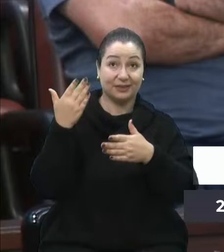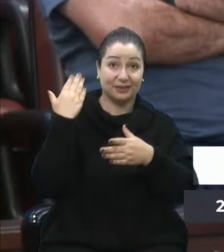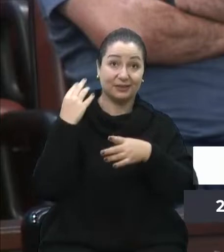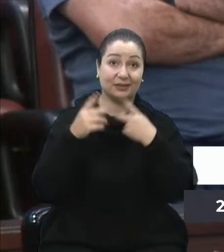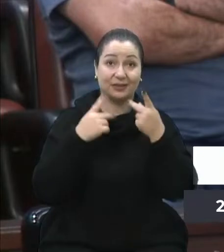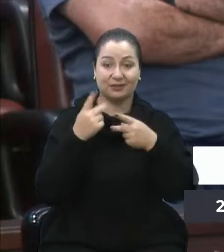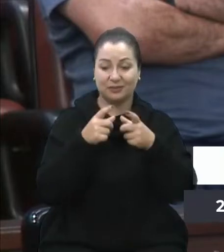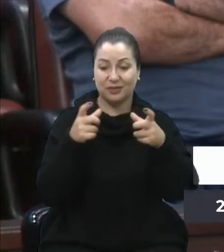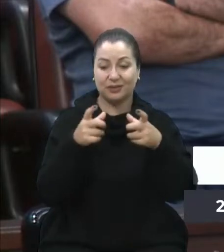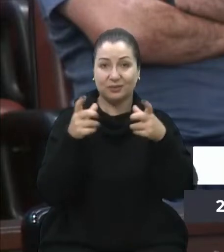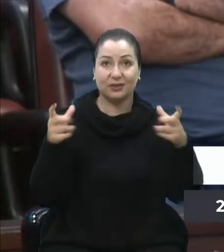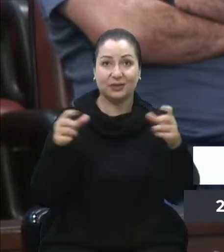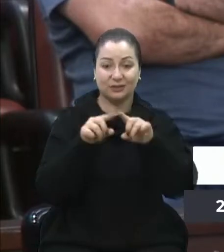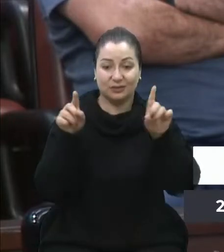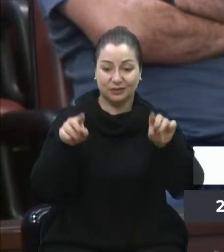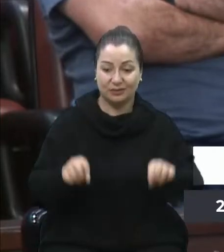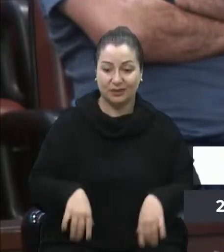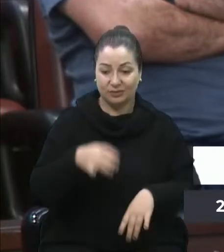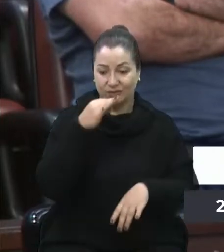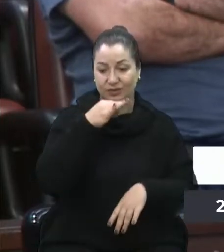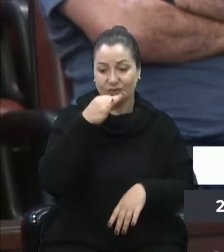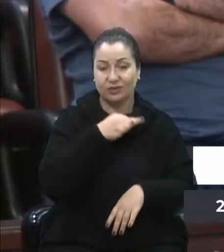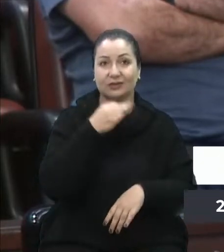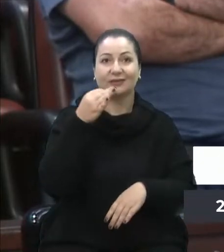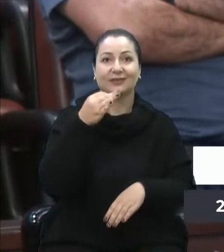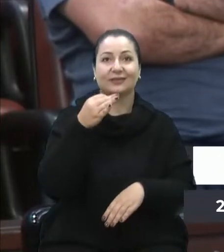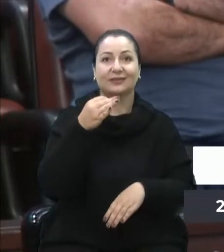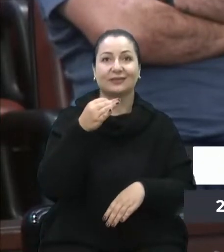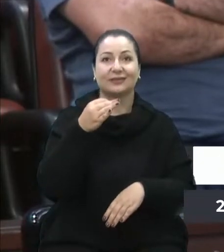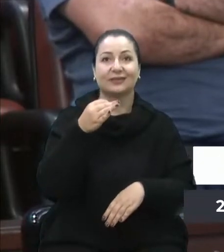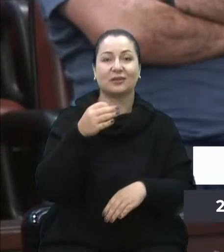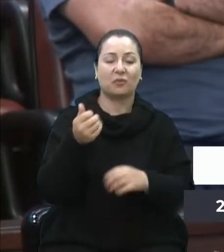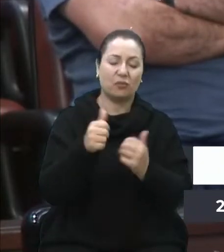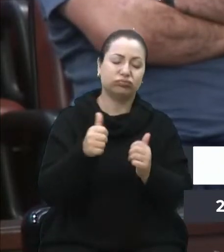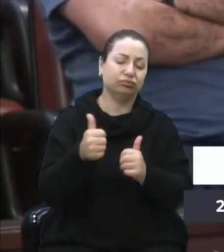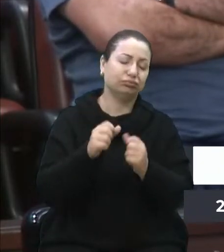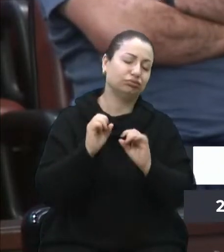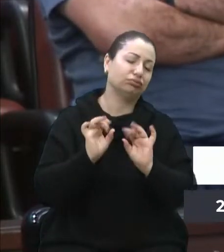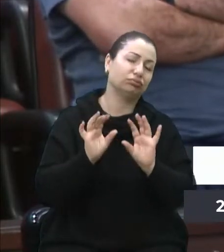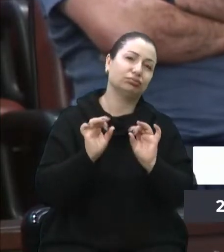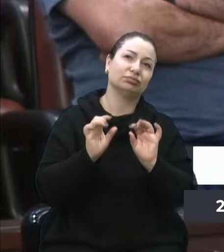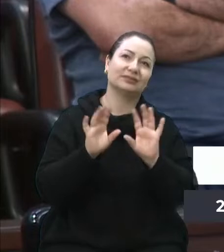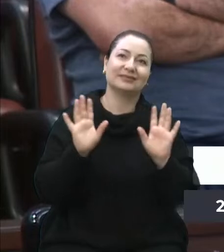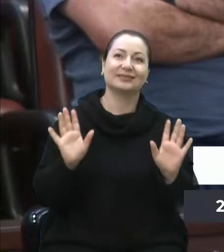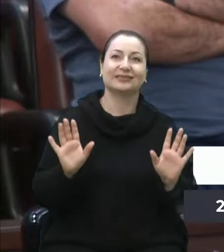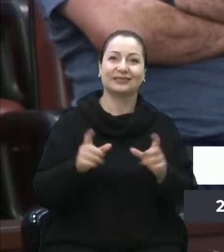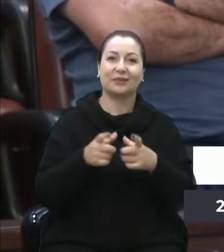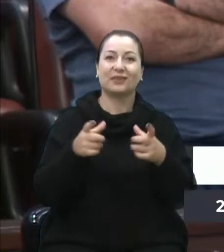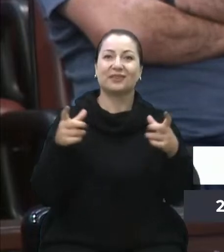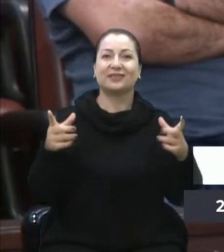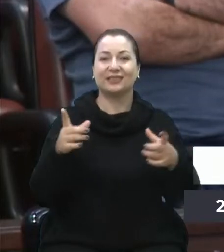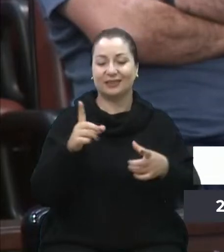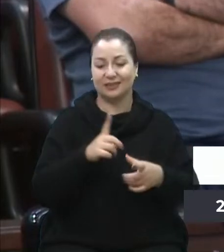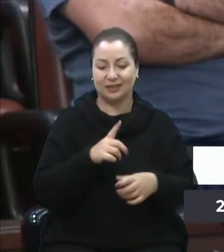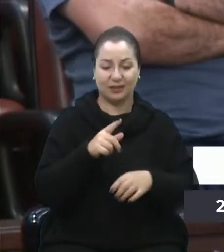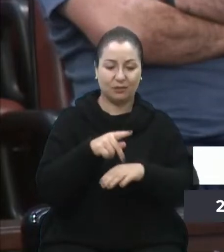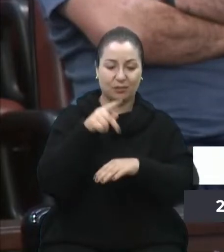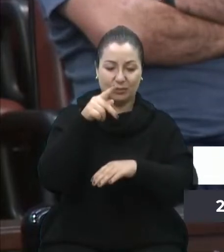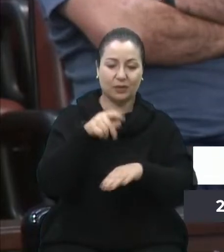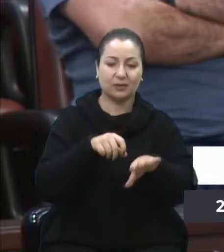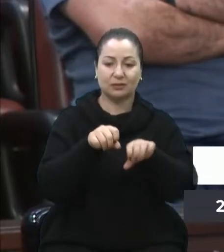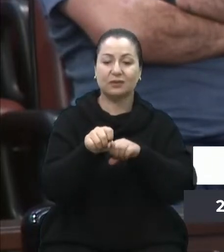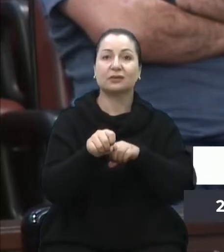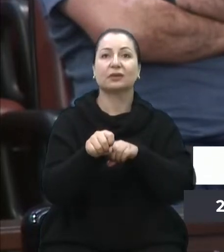maioria dos servidores de Caxias do Sul são extremamente qualificados. A maioria possui